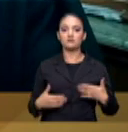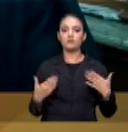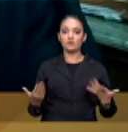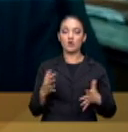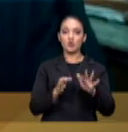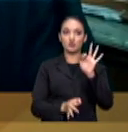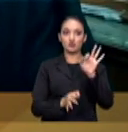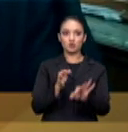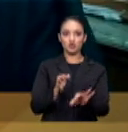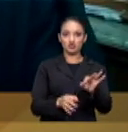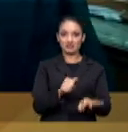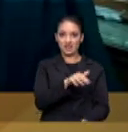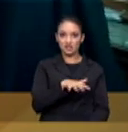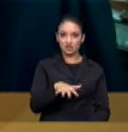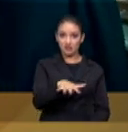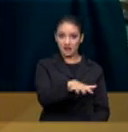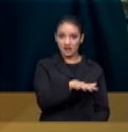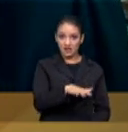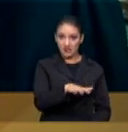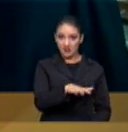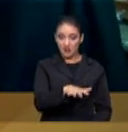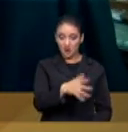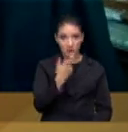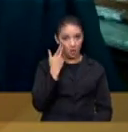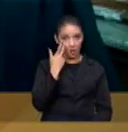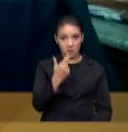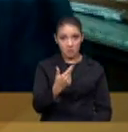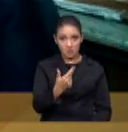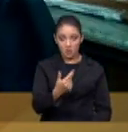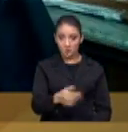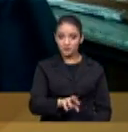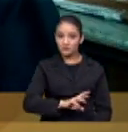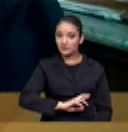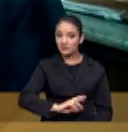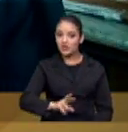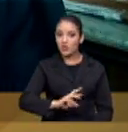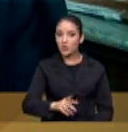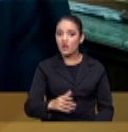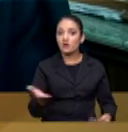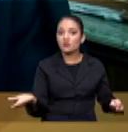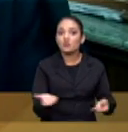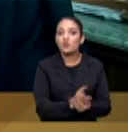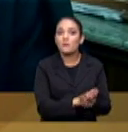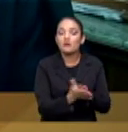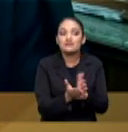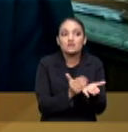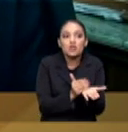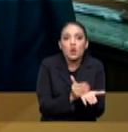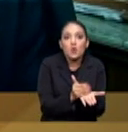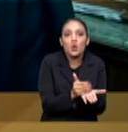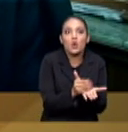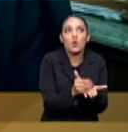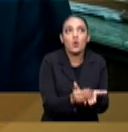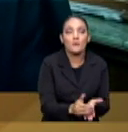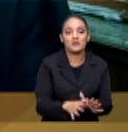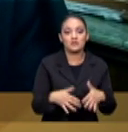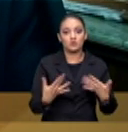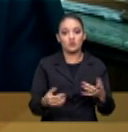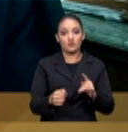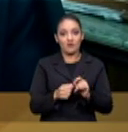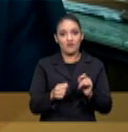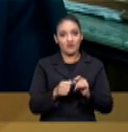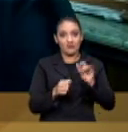Justiça Comum não atuou no processo de conhecimento em que prolatada a decisão